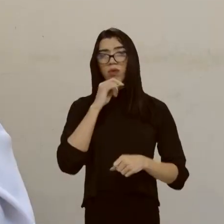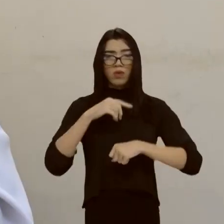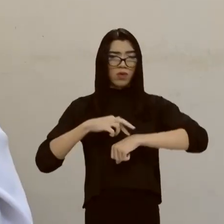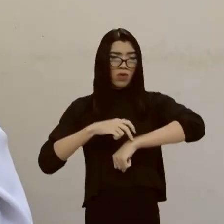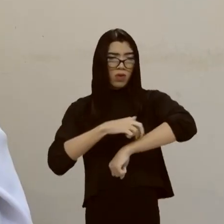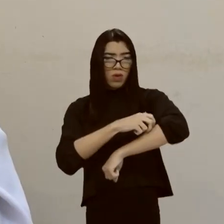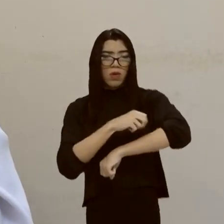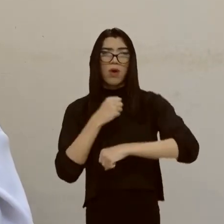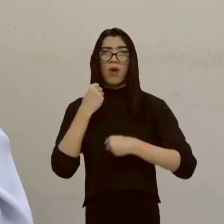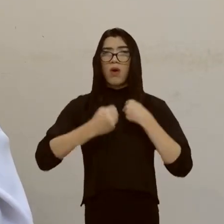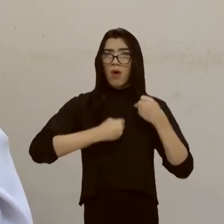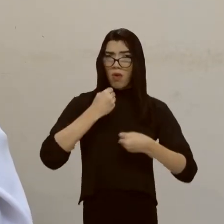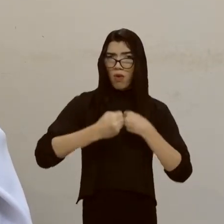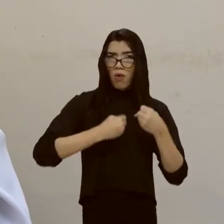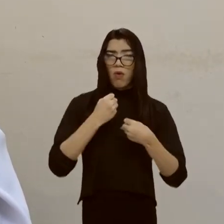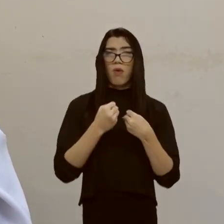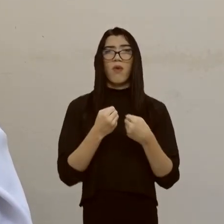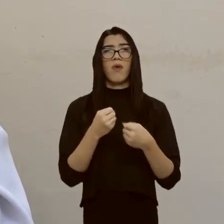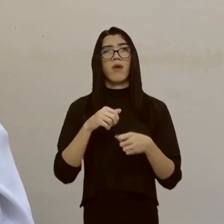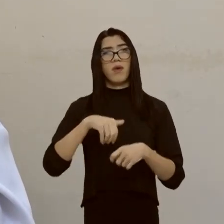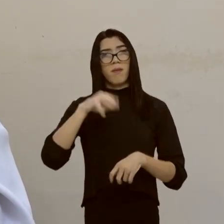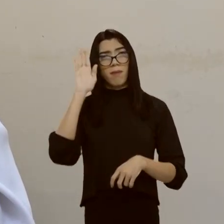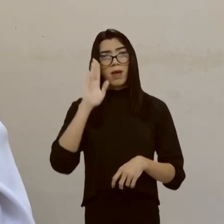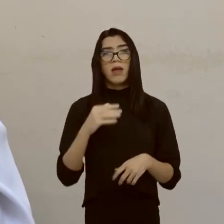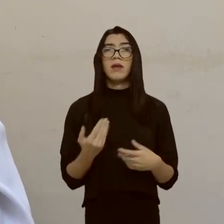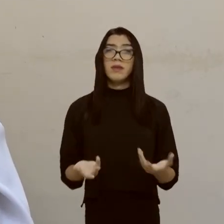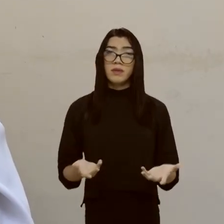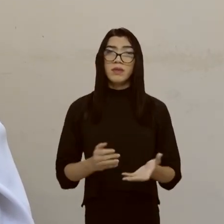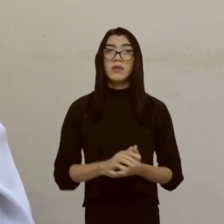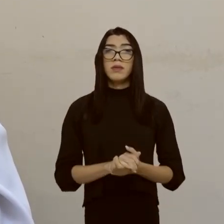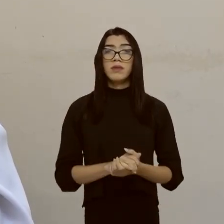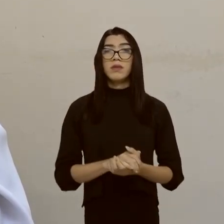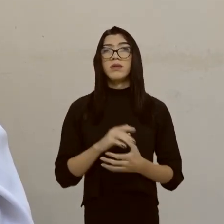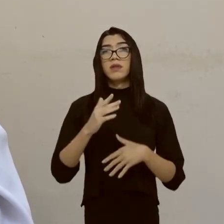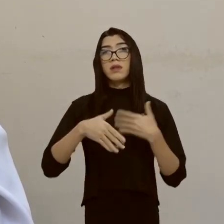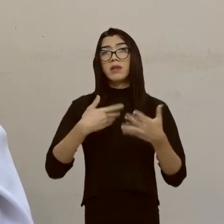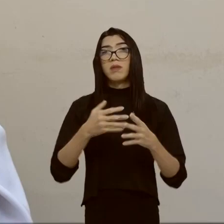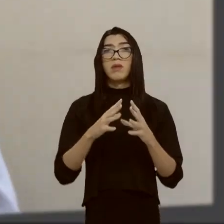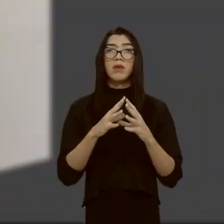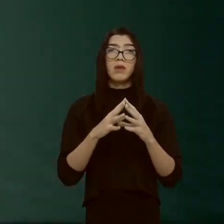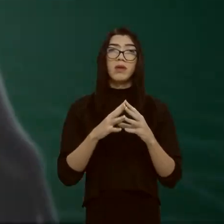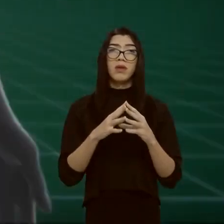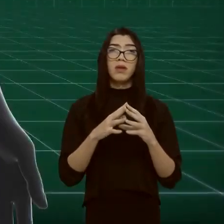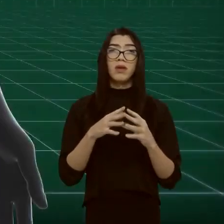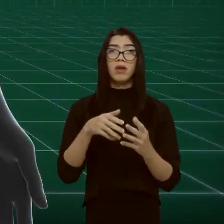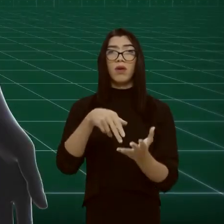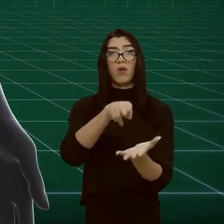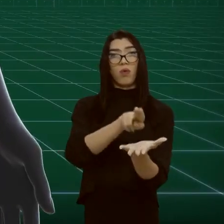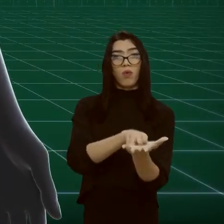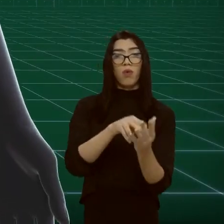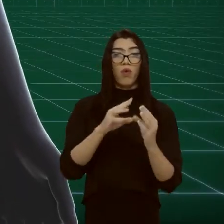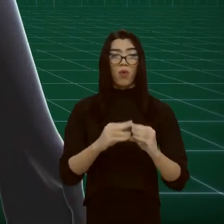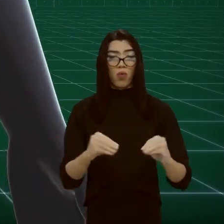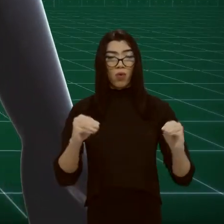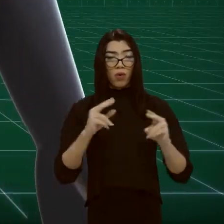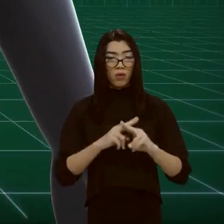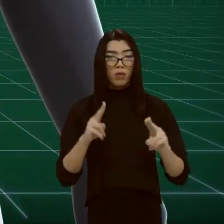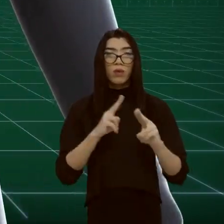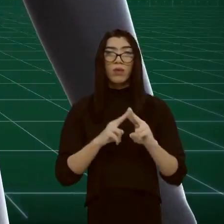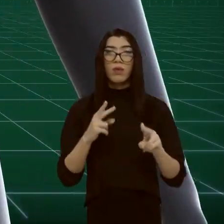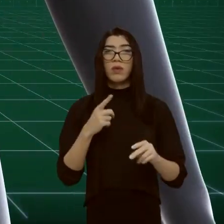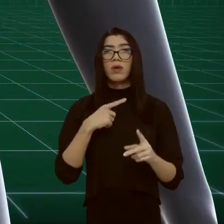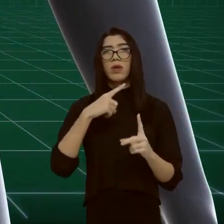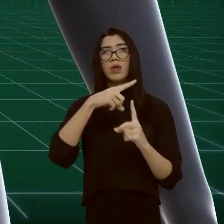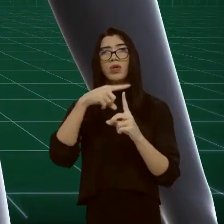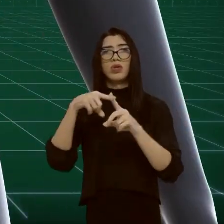escada, correr, fazer uma atividade de mais impacto, e desaparece com a posição deitada. Existem diferentes tipos de hérnia